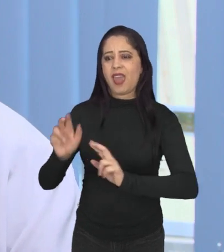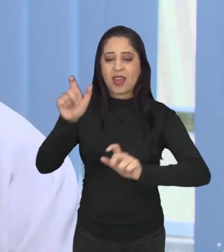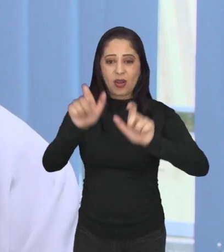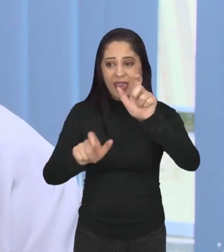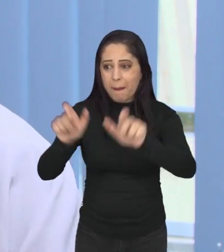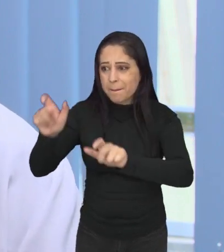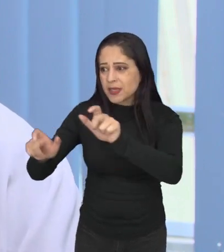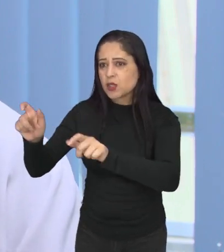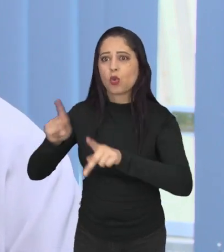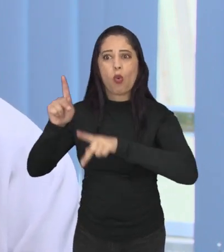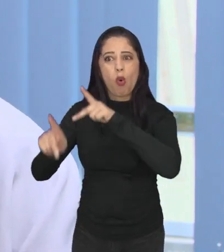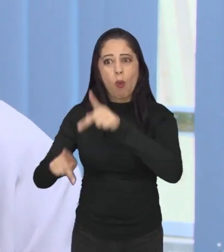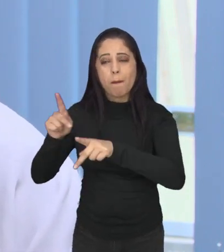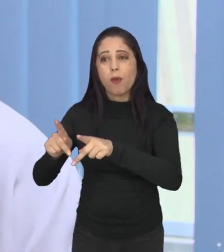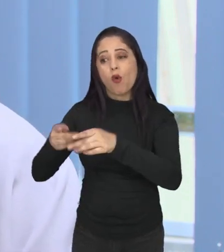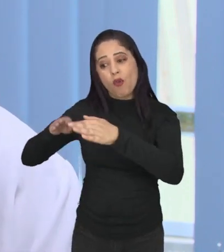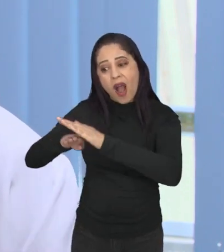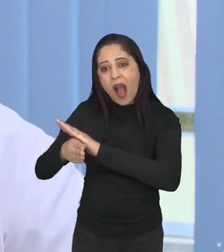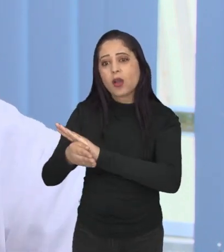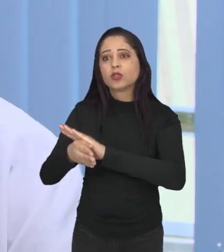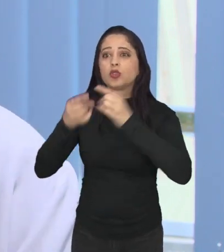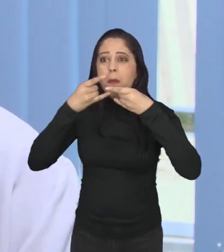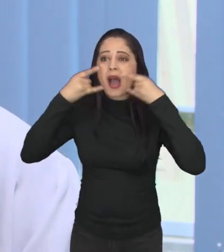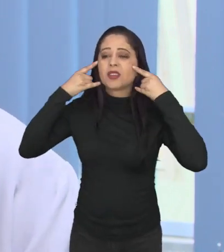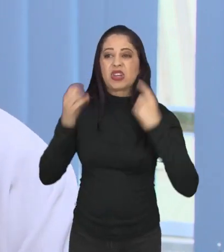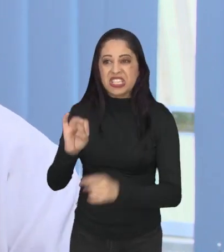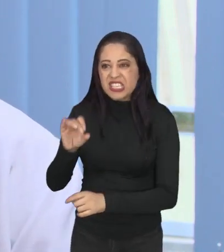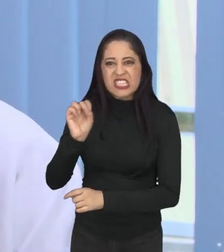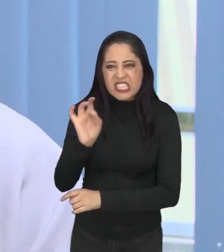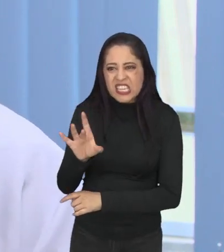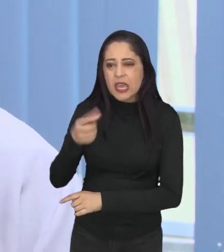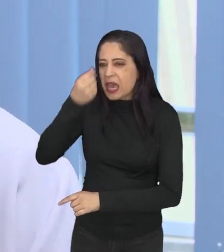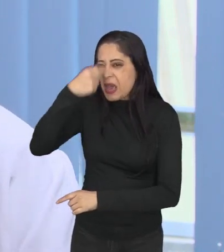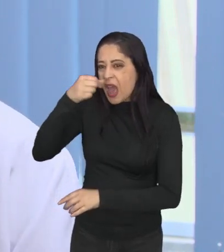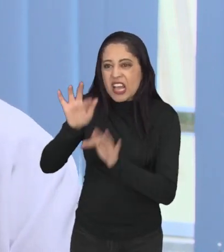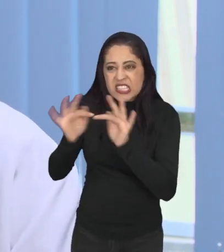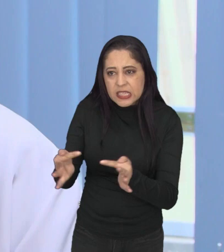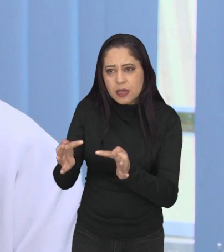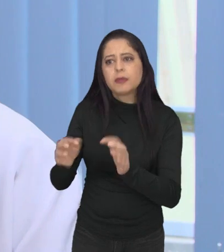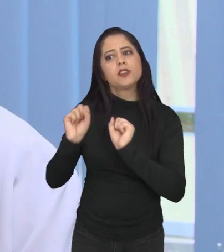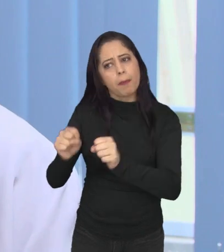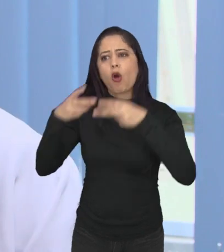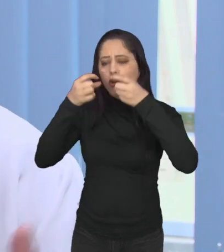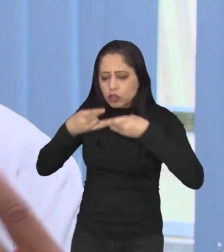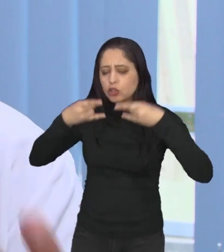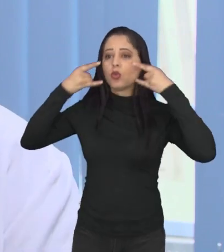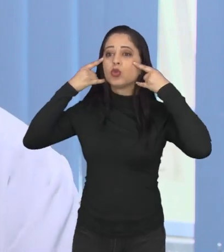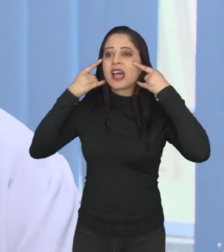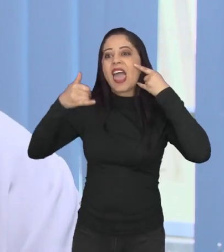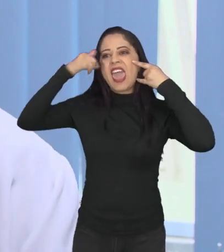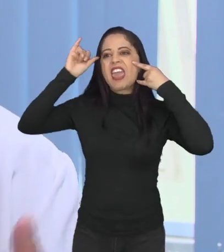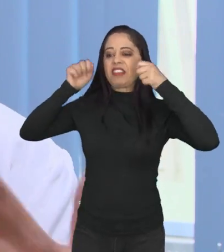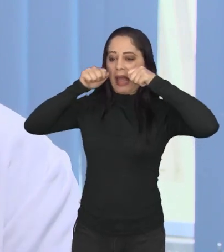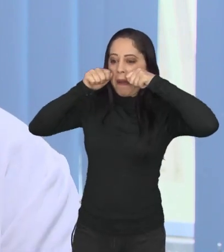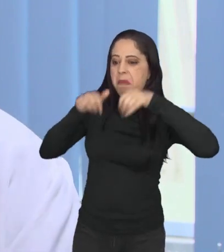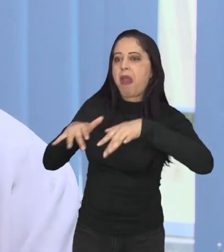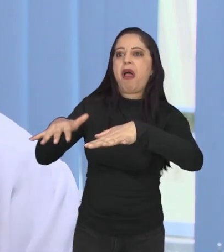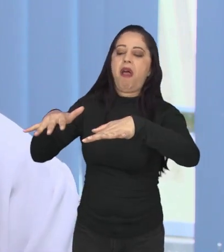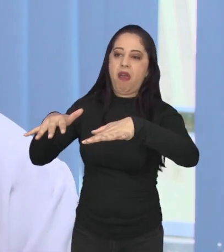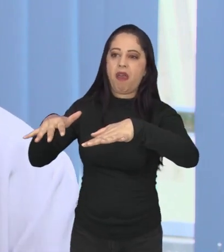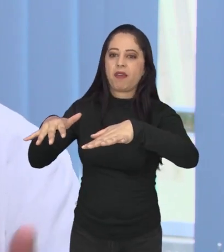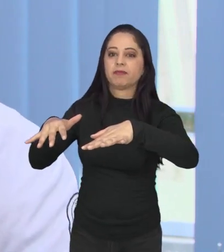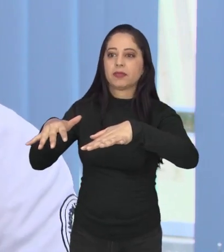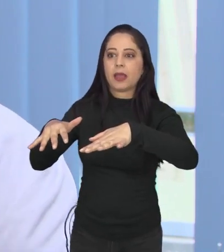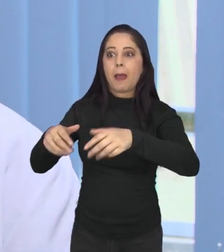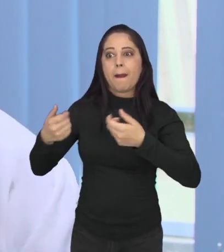que a população tome com hábito o uso da máscara Então você ficou gripado ficou resfriado use a máscara para não passar para sua família passar